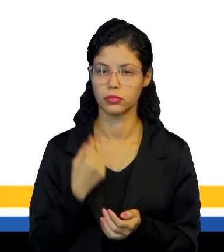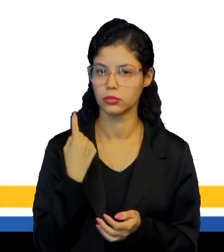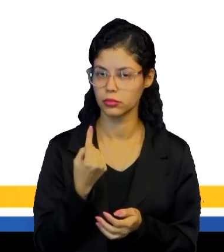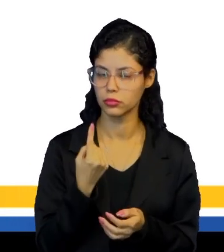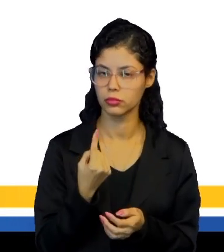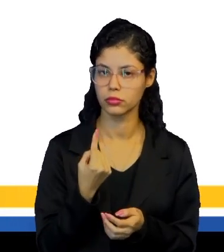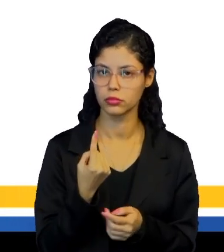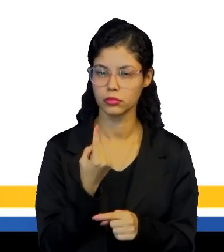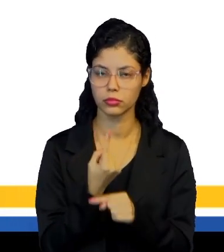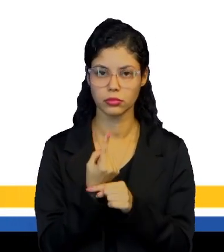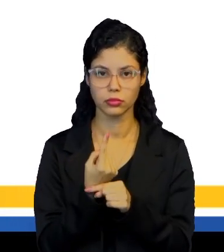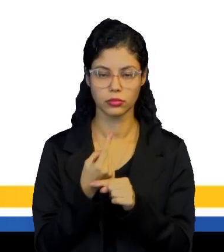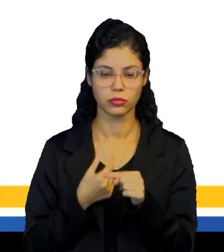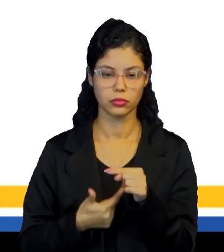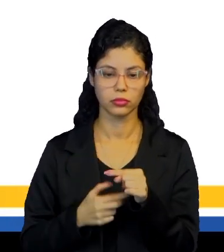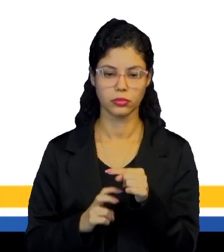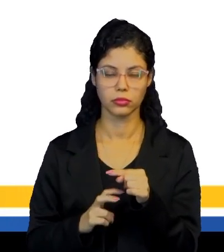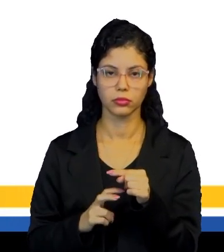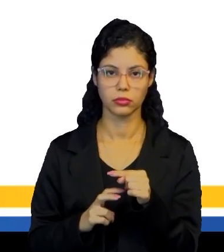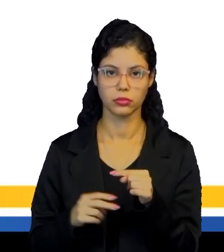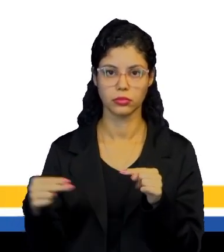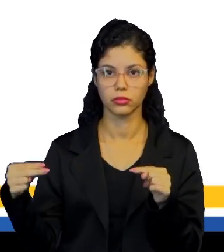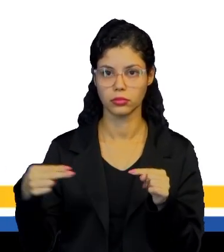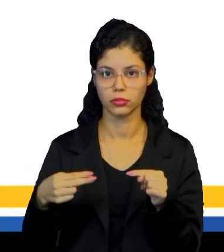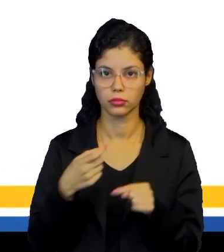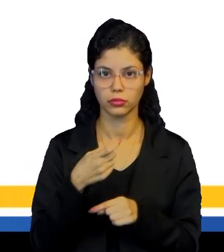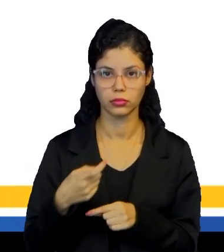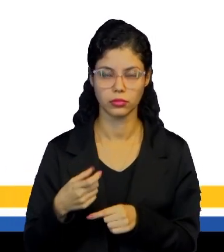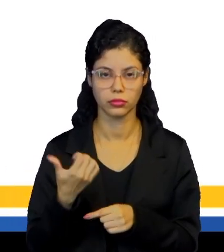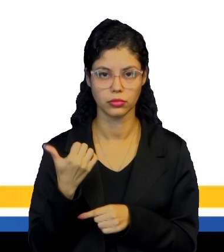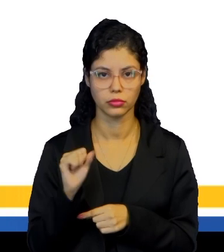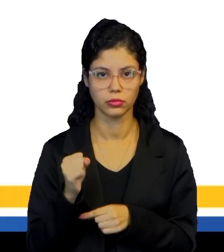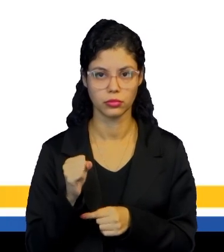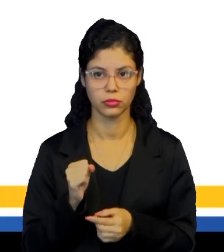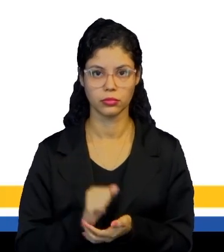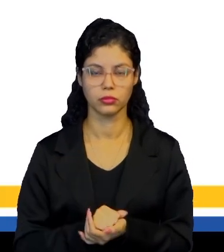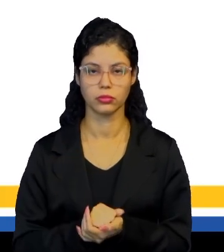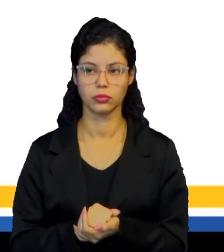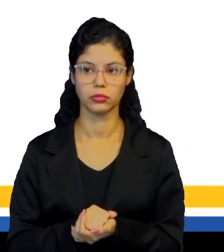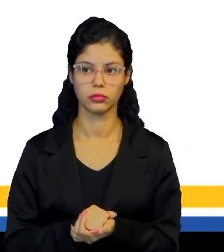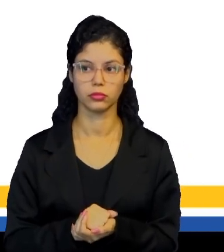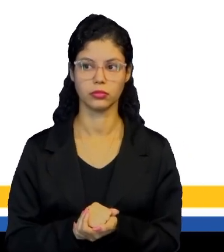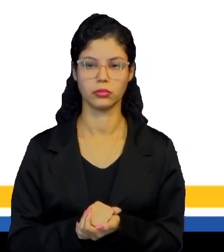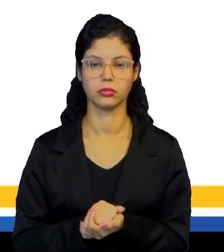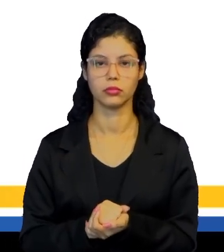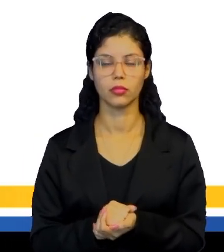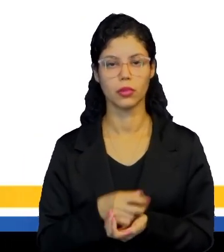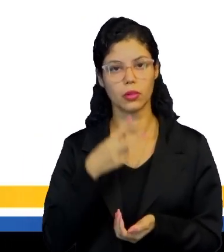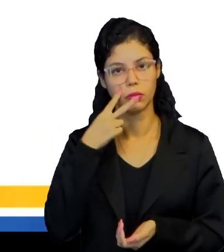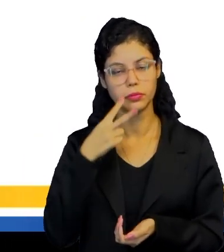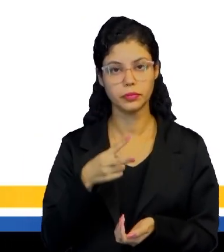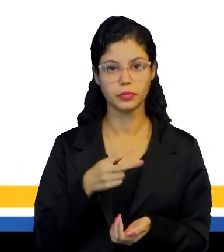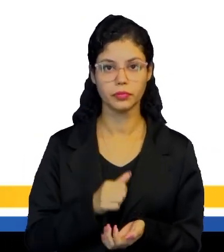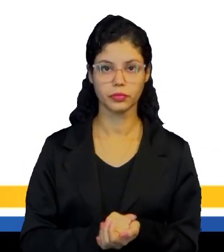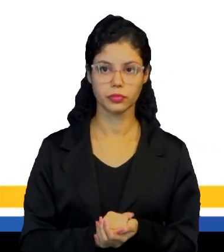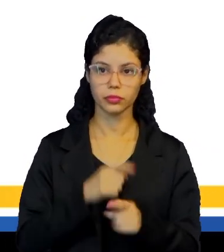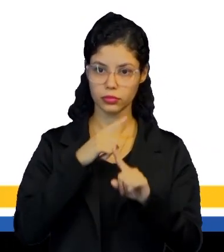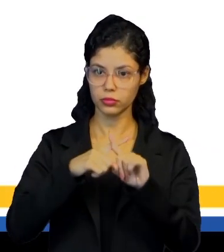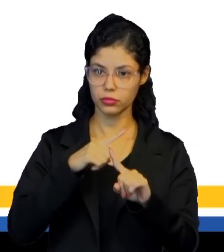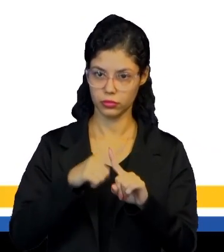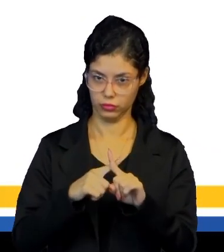um sobre 25 que é igual achei sobre 18 então vejamos